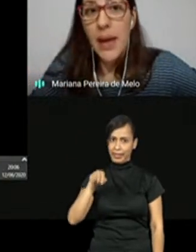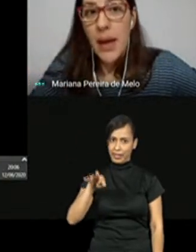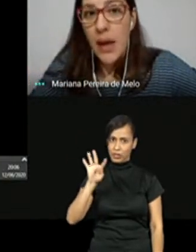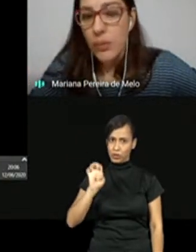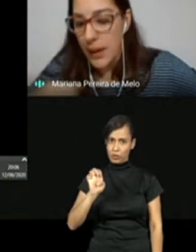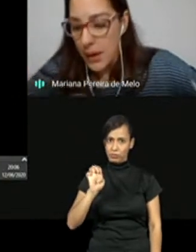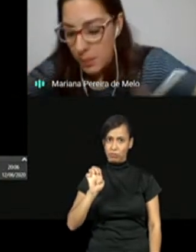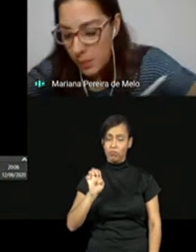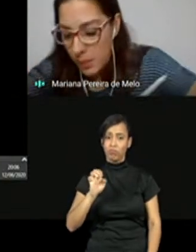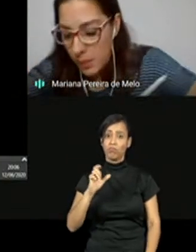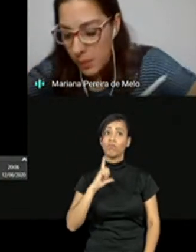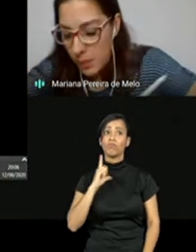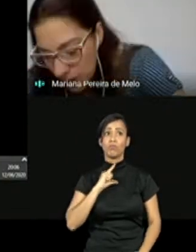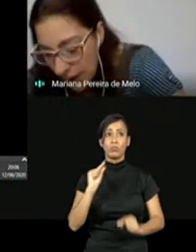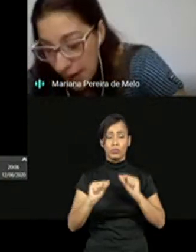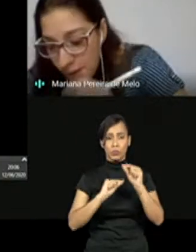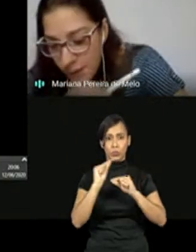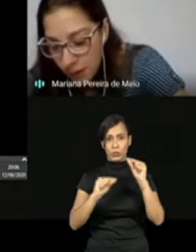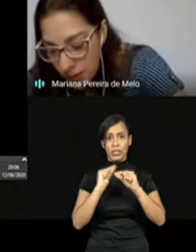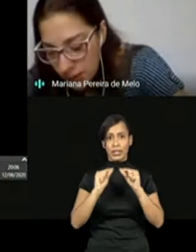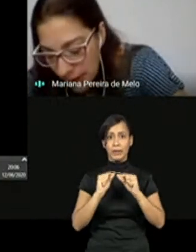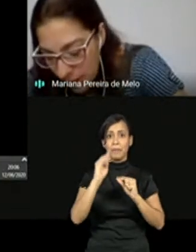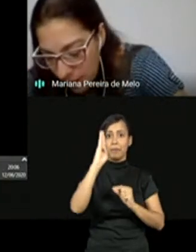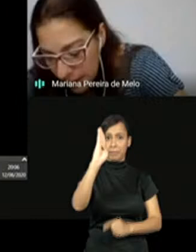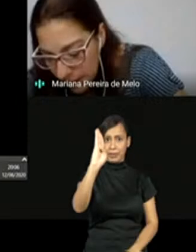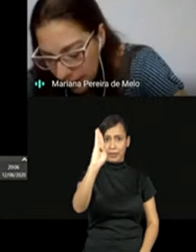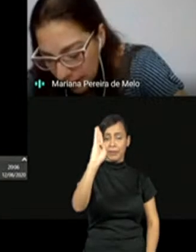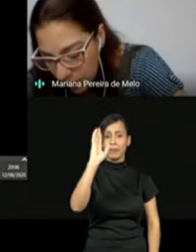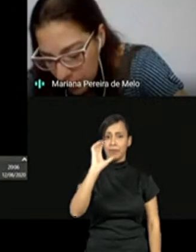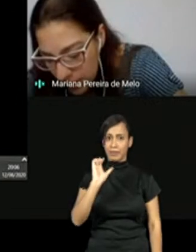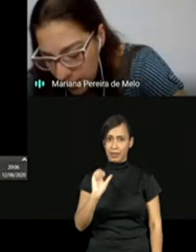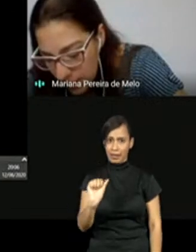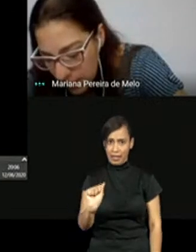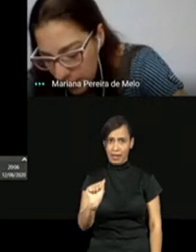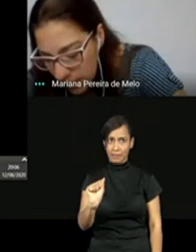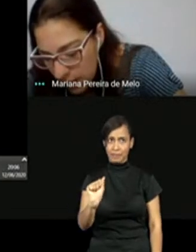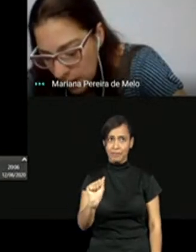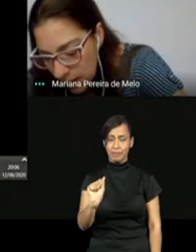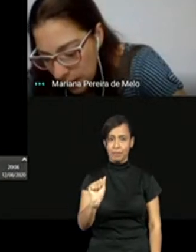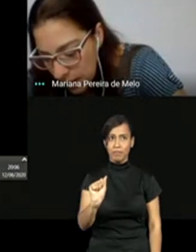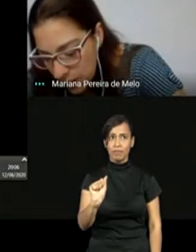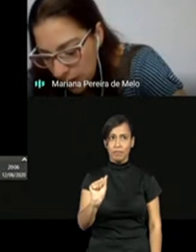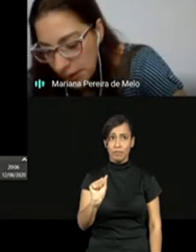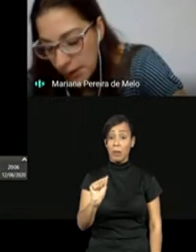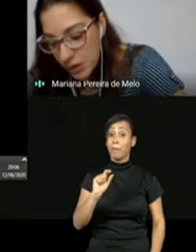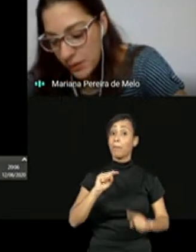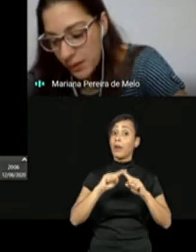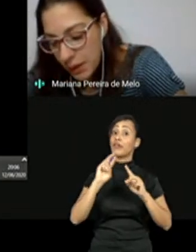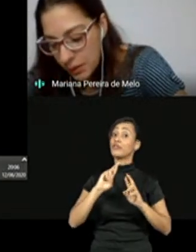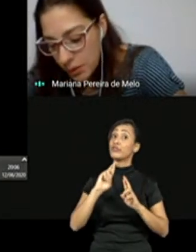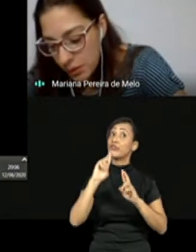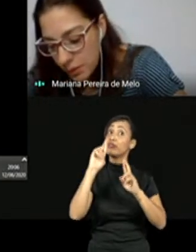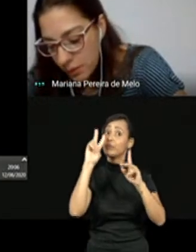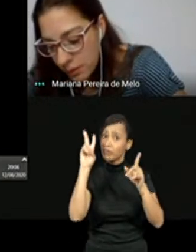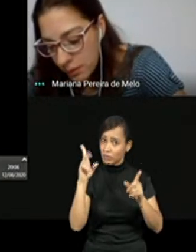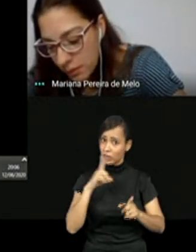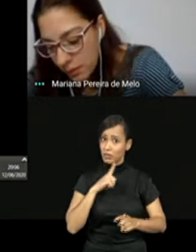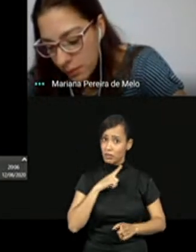B, altera a probabilidade de A. Eventos dependentes, isso aqui é